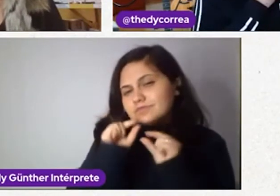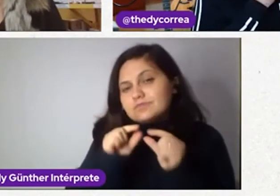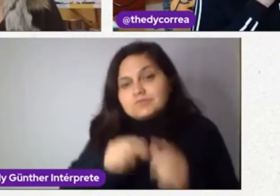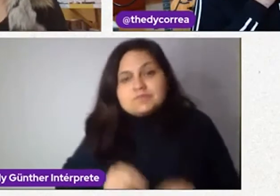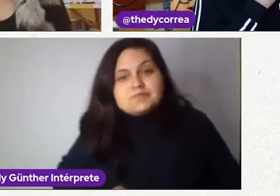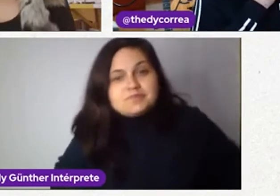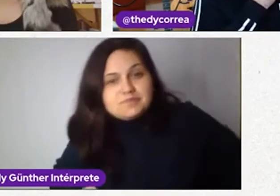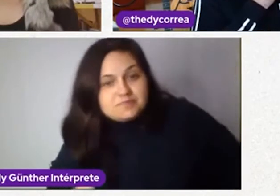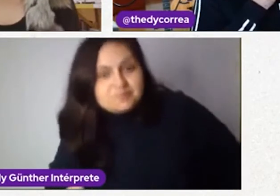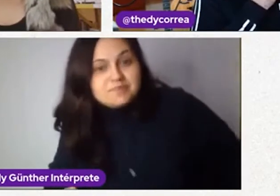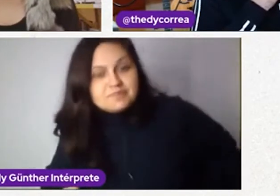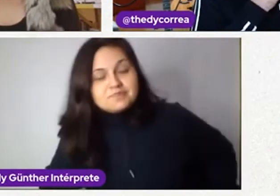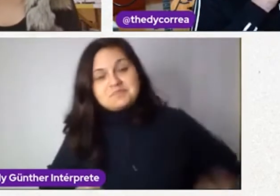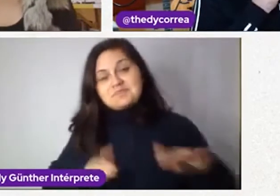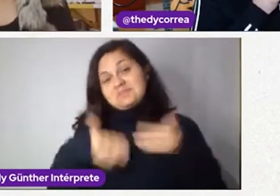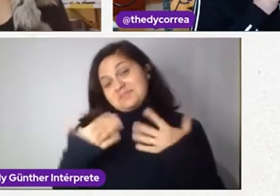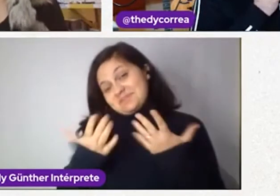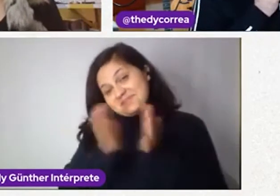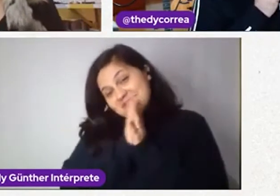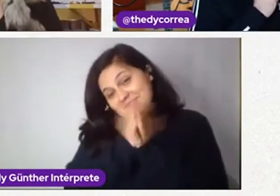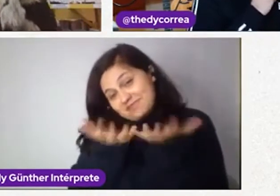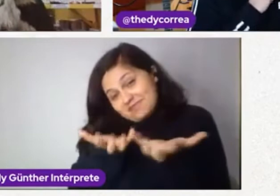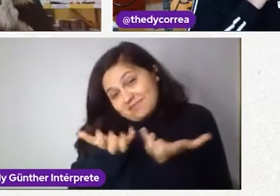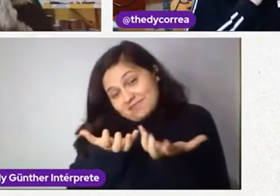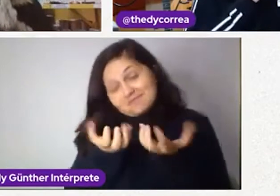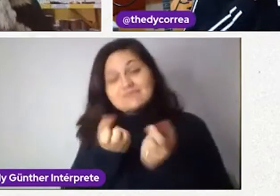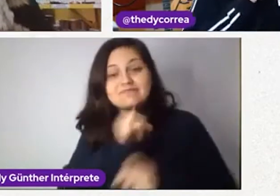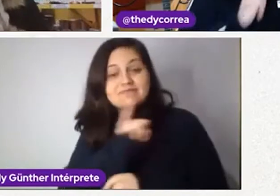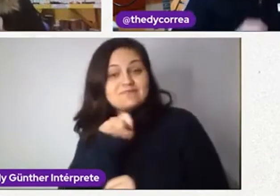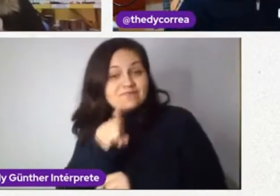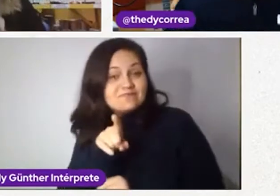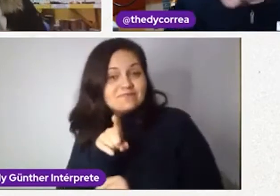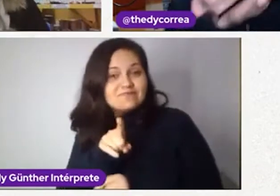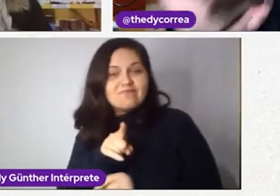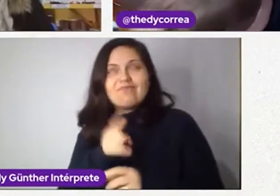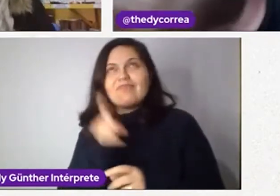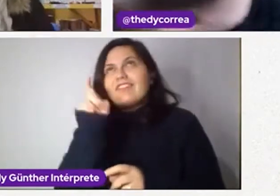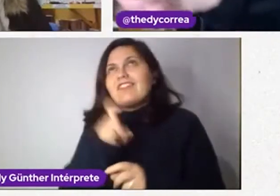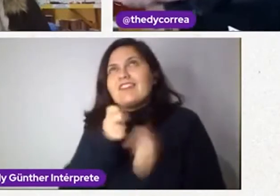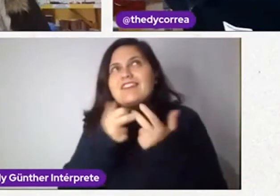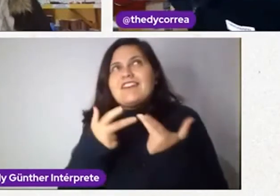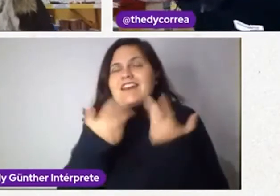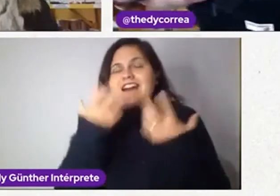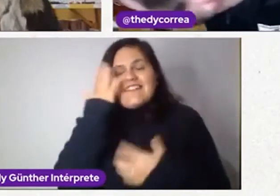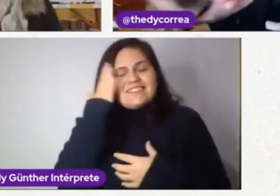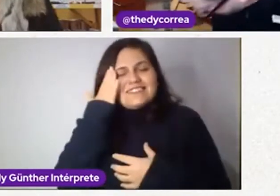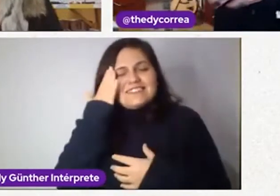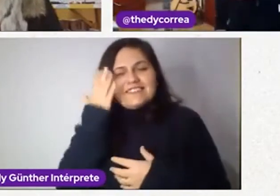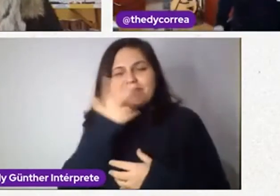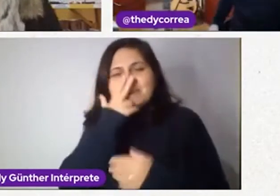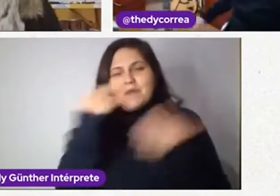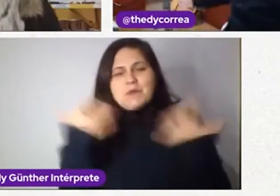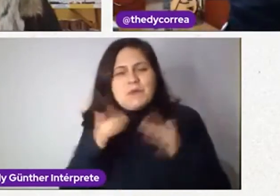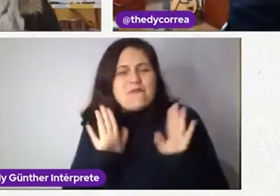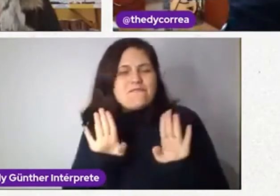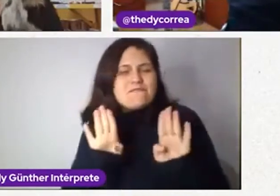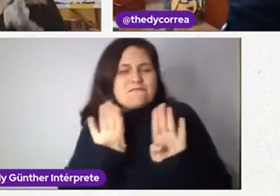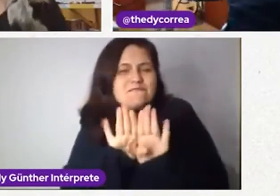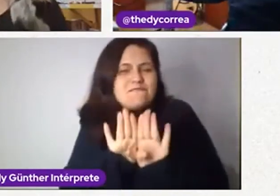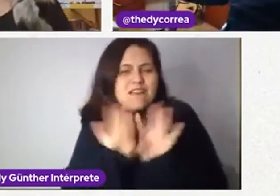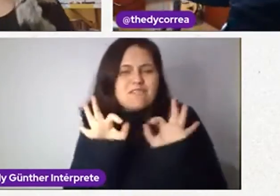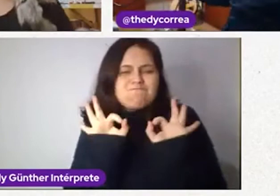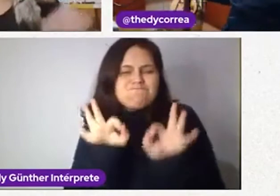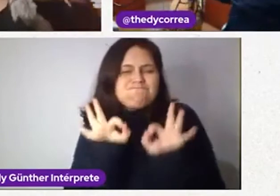acha? Ai, eu queria, se tu... Ia ser assim, ó, aquela velha máxima, vai fechar com chave de